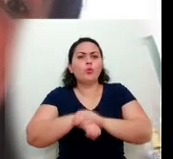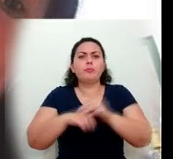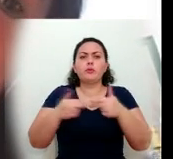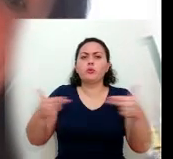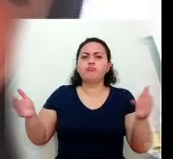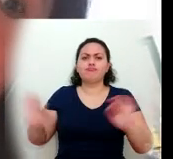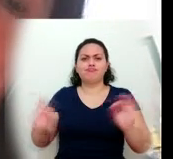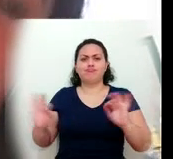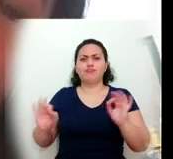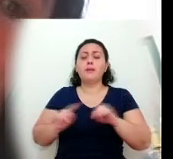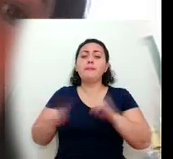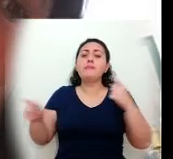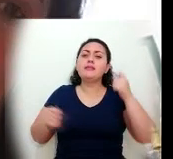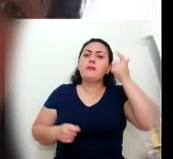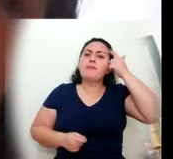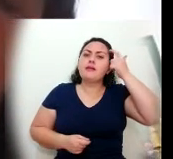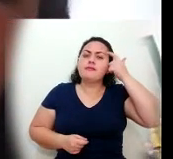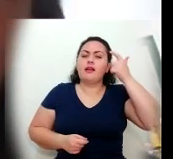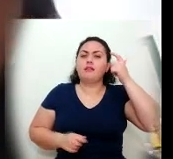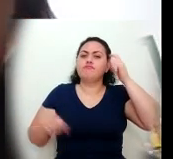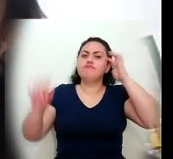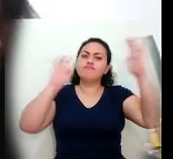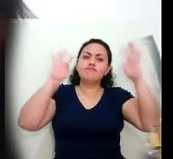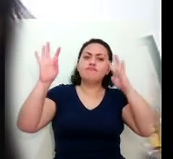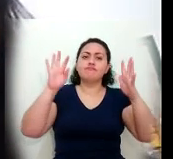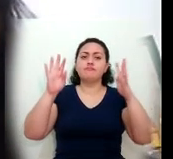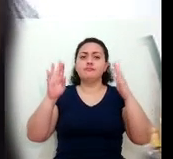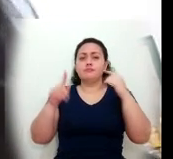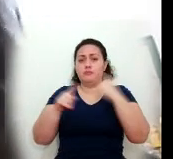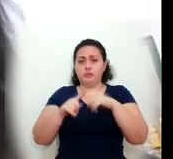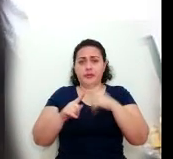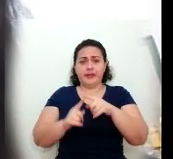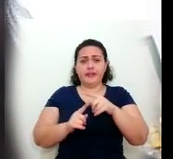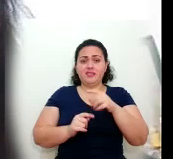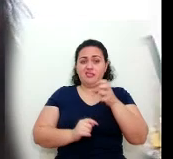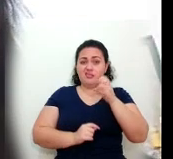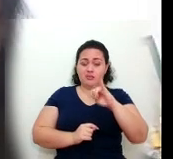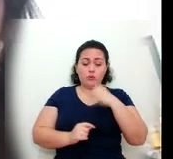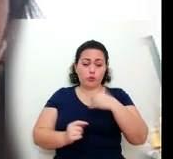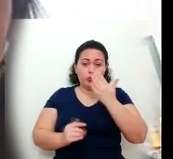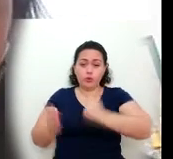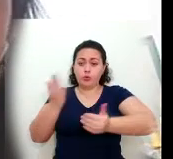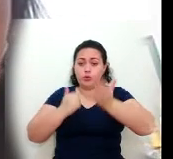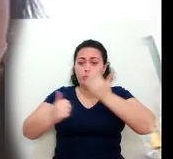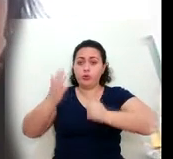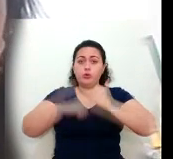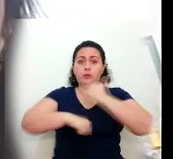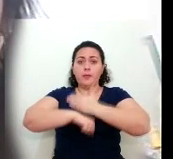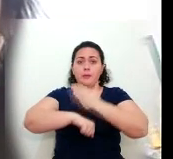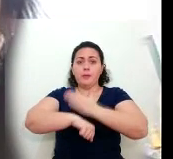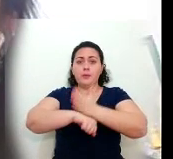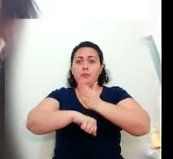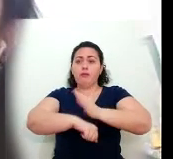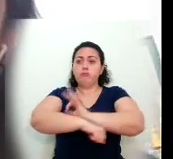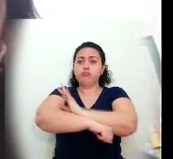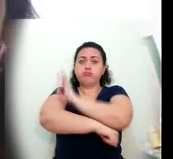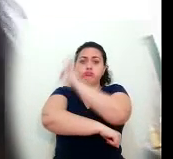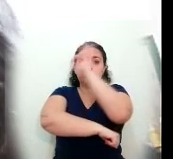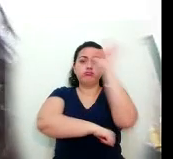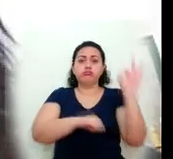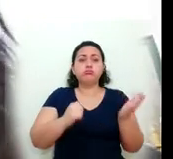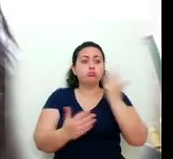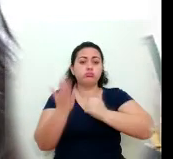fazer uma reflexão a partir disso, né? Porque senão daqui a pouco eu passo o dia inteiro, literalmente, comendo, né? E